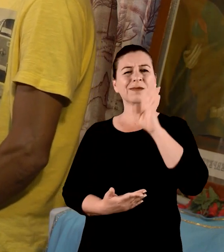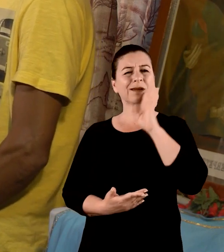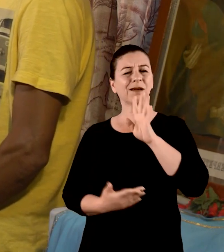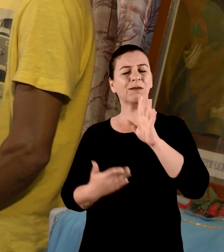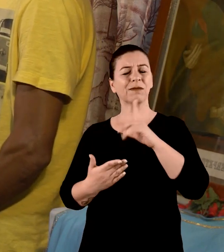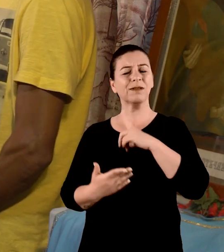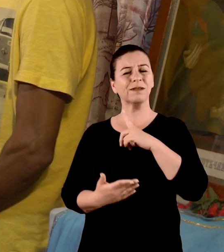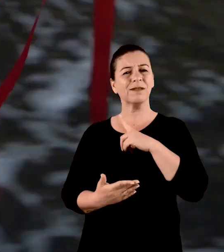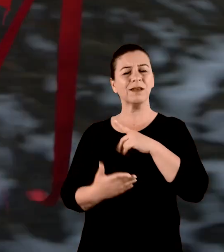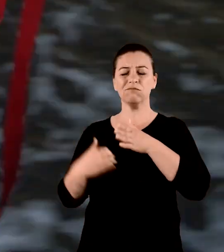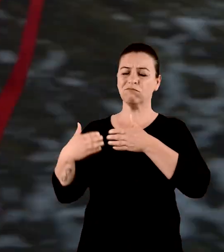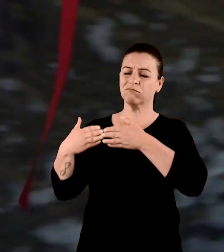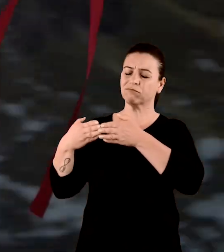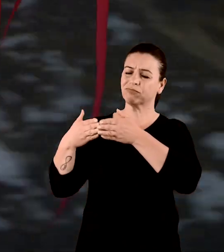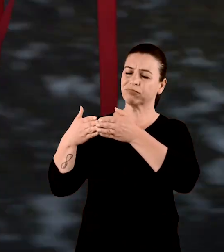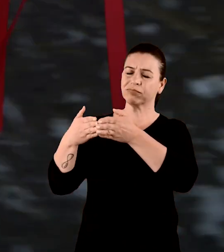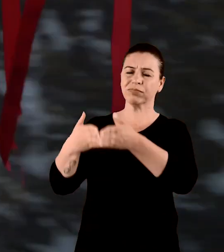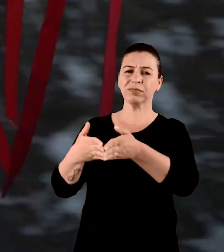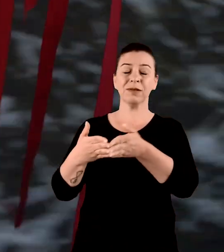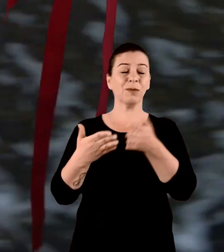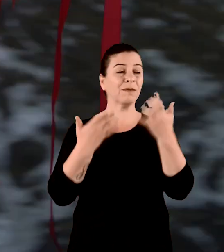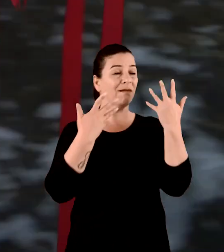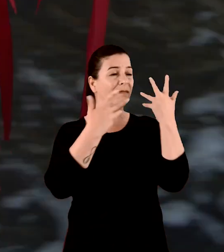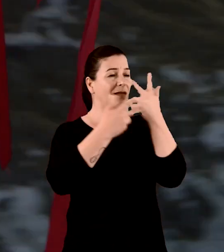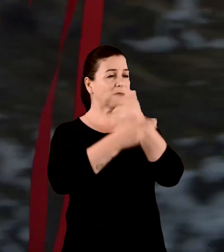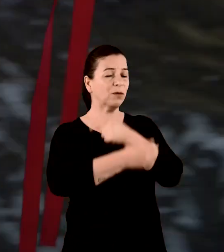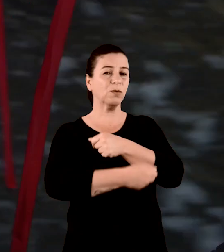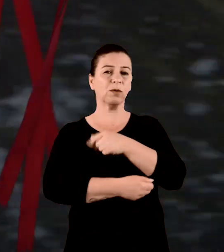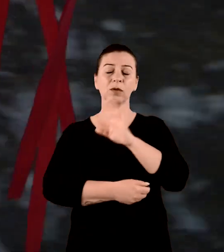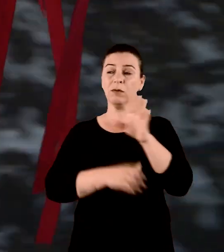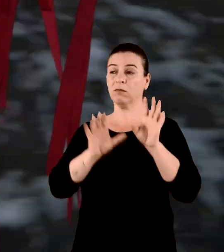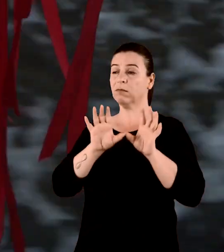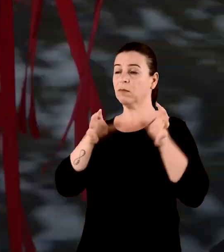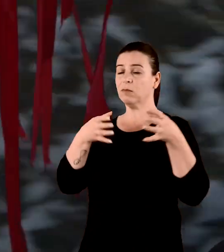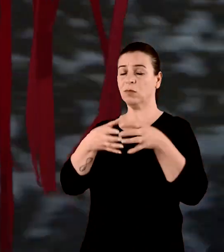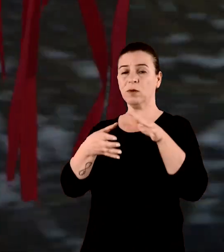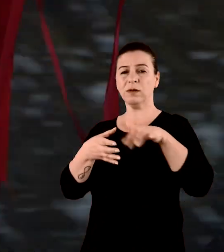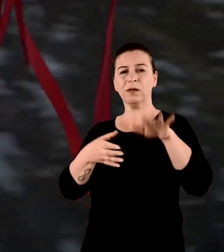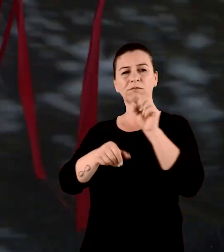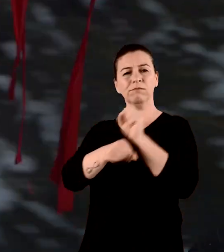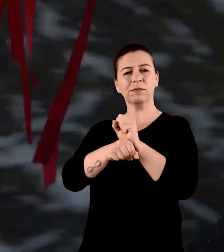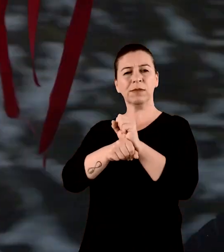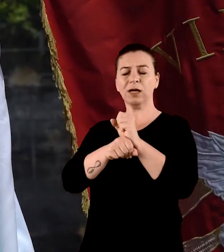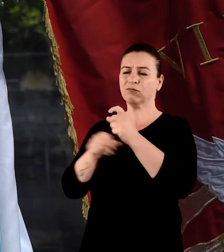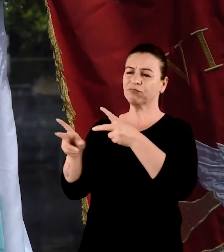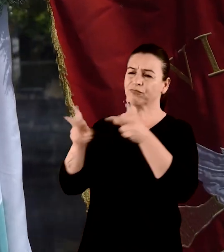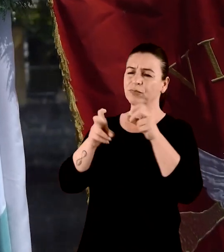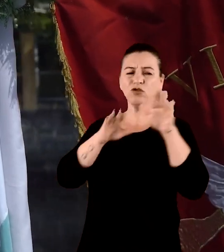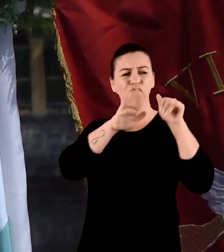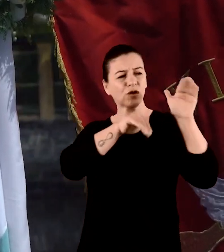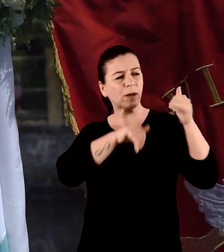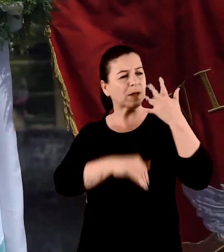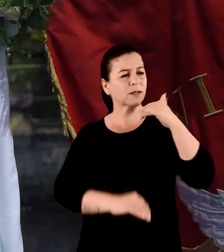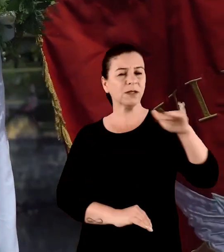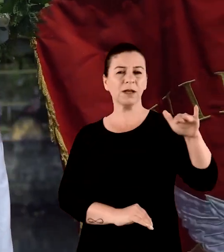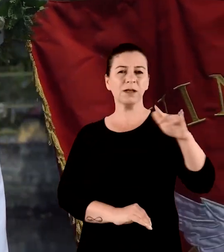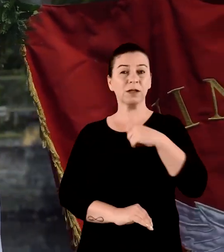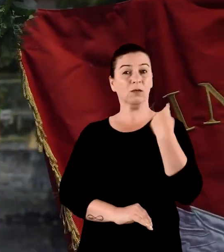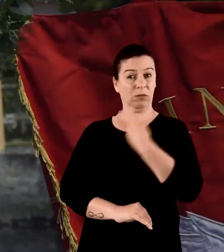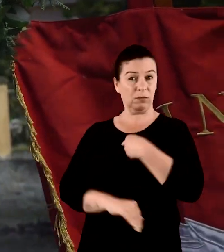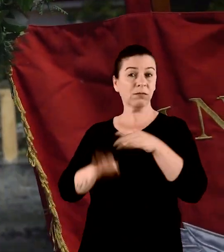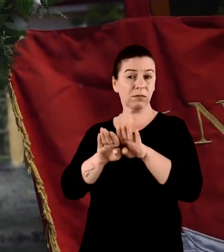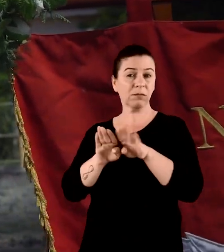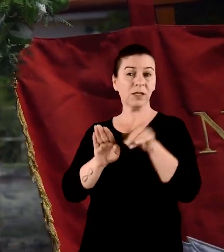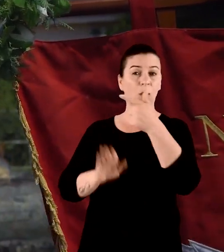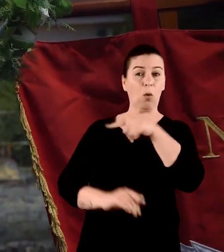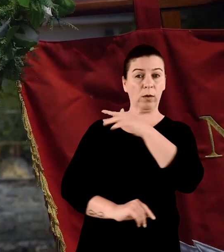bacana quando eles saem nos barcos. É lindo. Né? Lá da minha comunidade eu reparo quando eles passam, eu chamo as crianças,